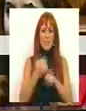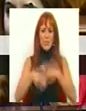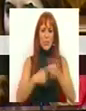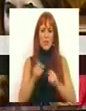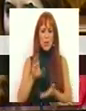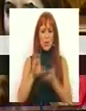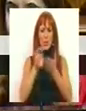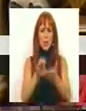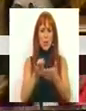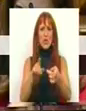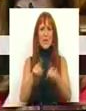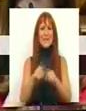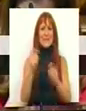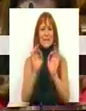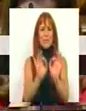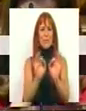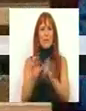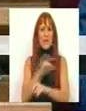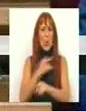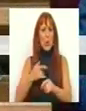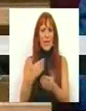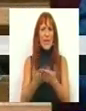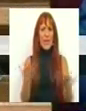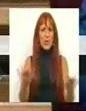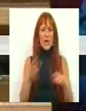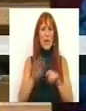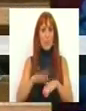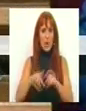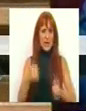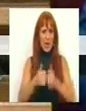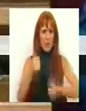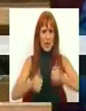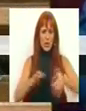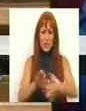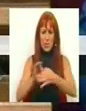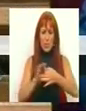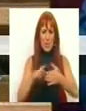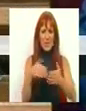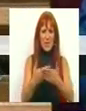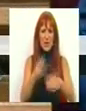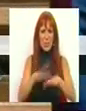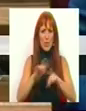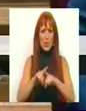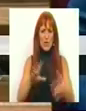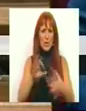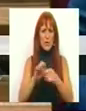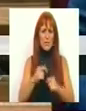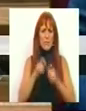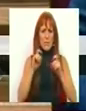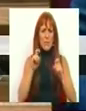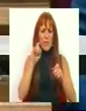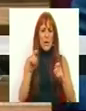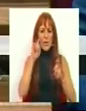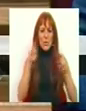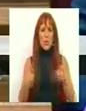eficiência no financiamento e na prestação de cuidados de saúde, pela competição e cooperação geradas, pela utilização mais racional dos